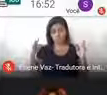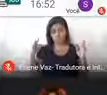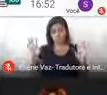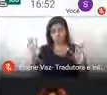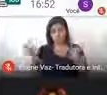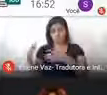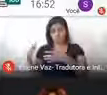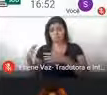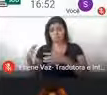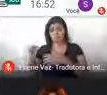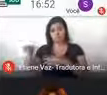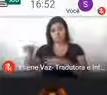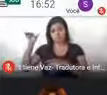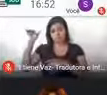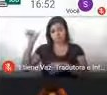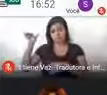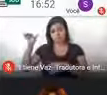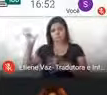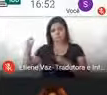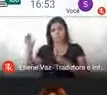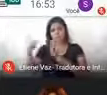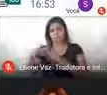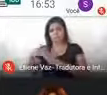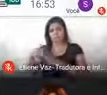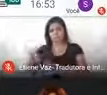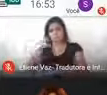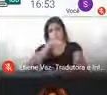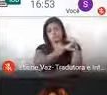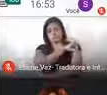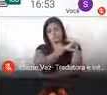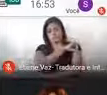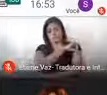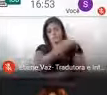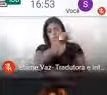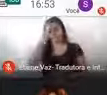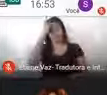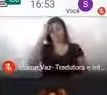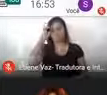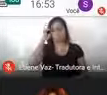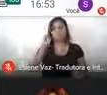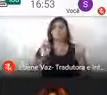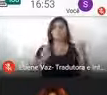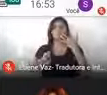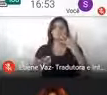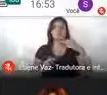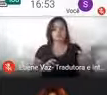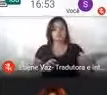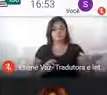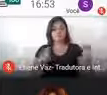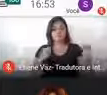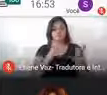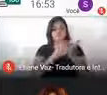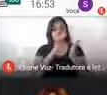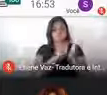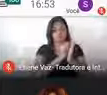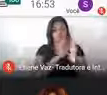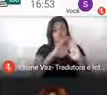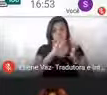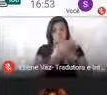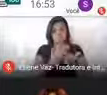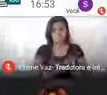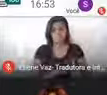do ensino fundamental. E as crianças precisariam estar matriculadas na escola. Esse é o perfil dos nossos colaboradores.